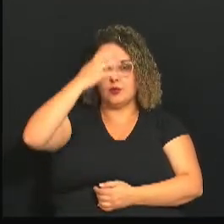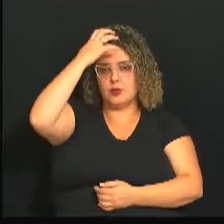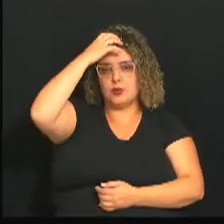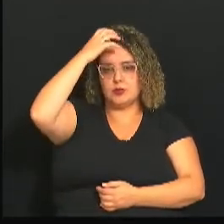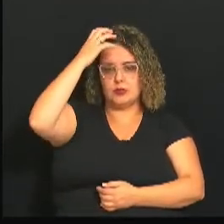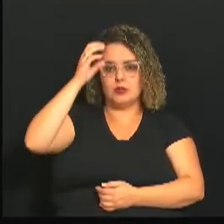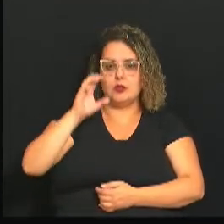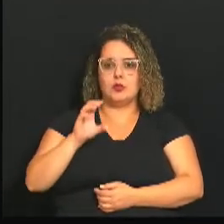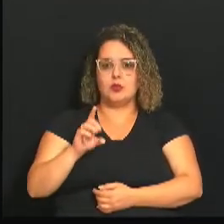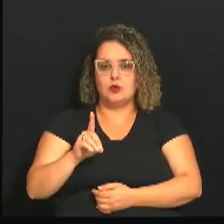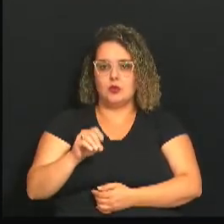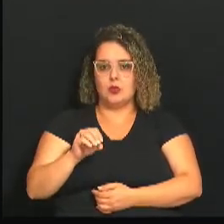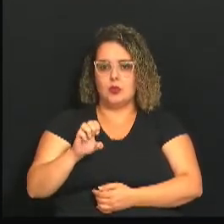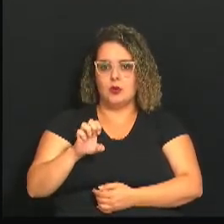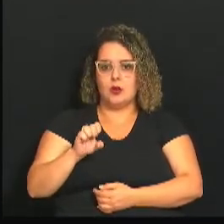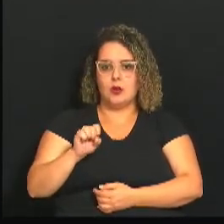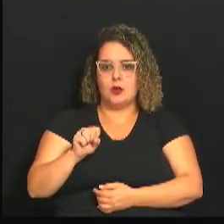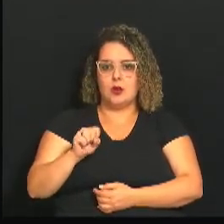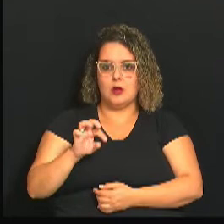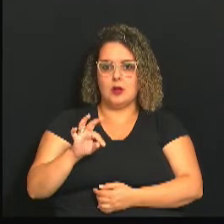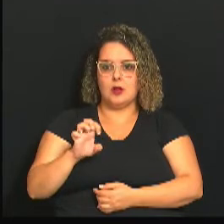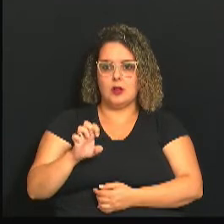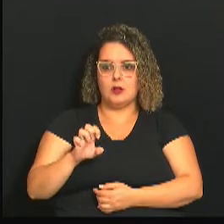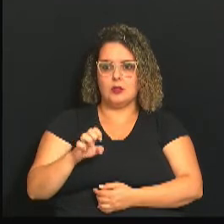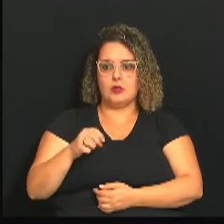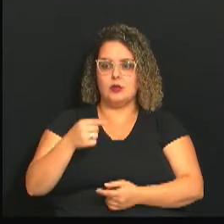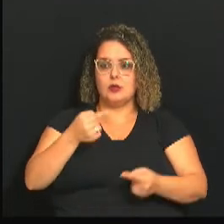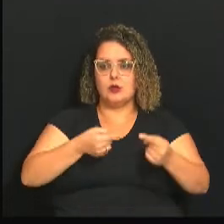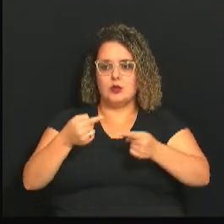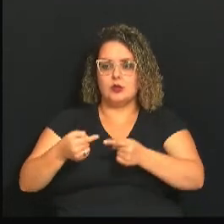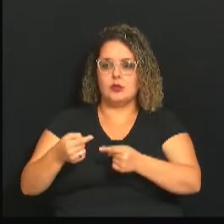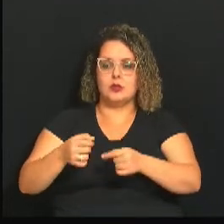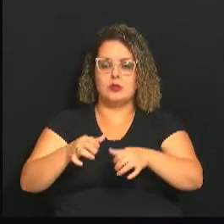conhecimento, eu discuti isso na Câmara na sessão passada,